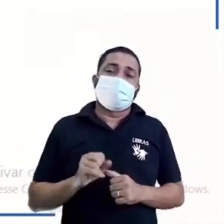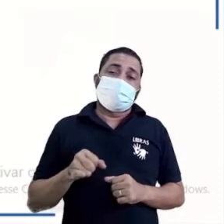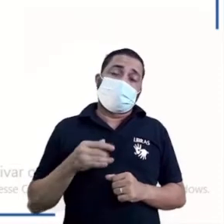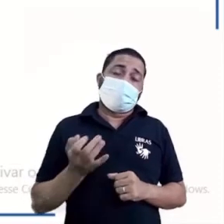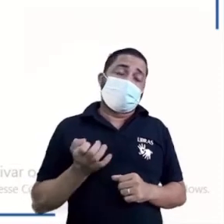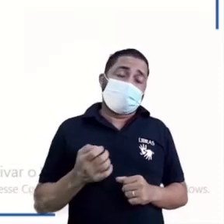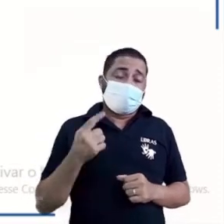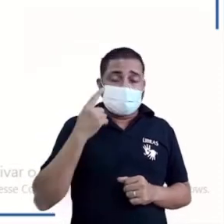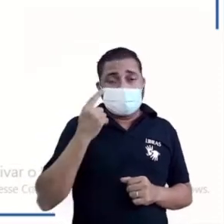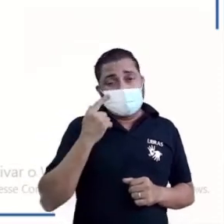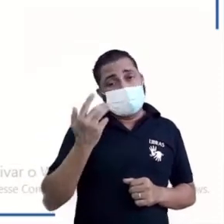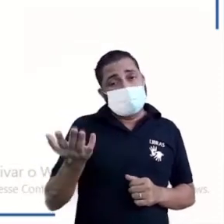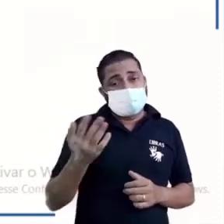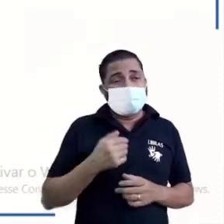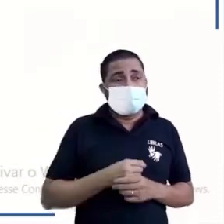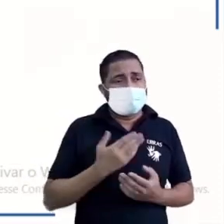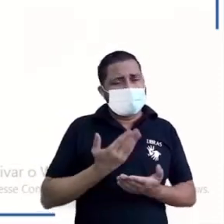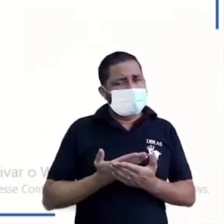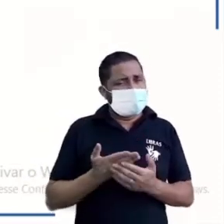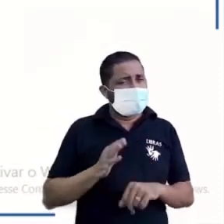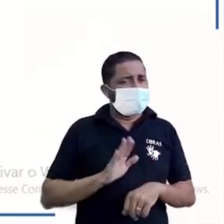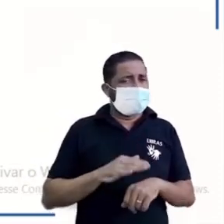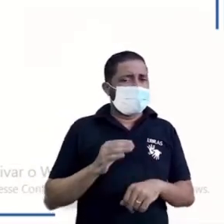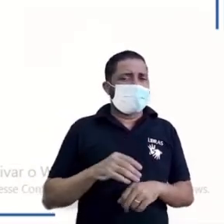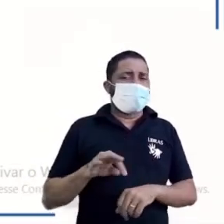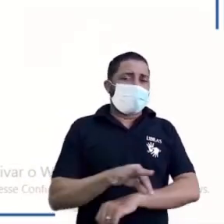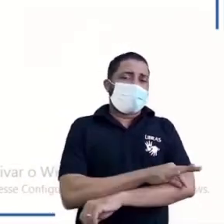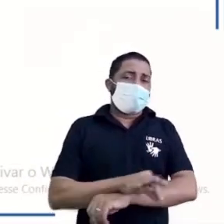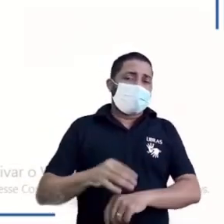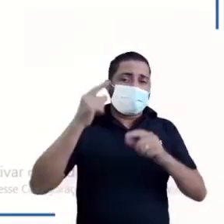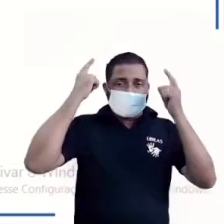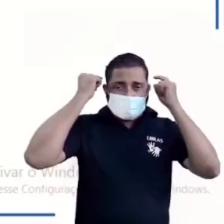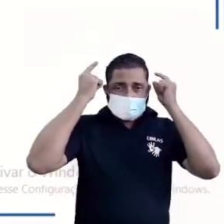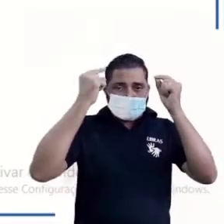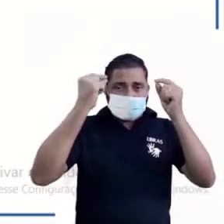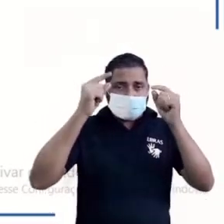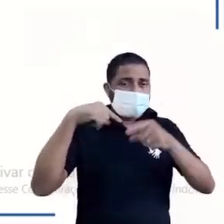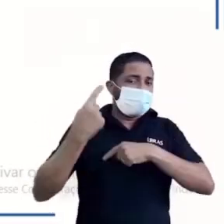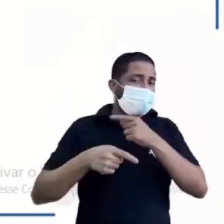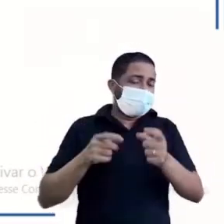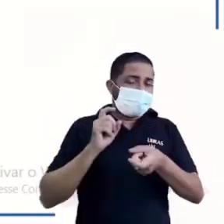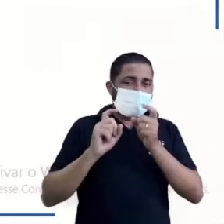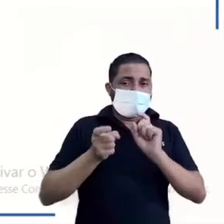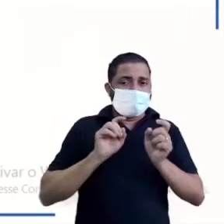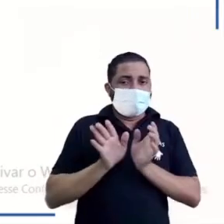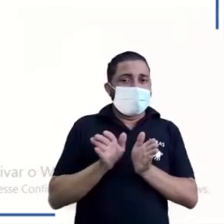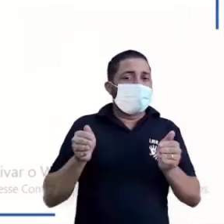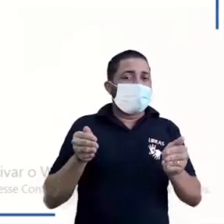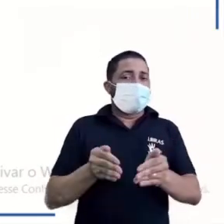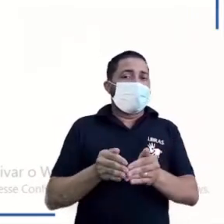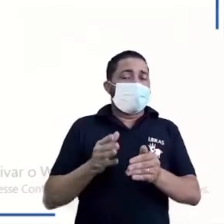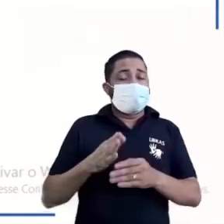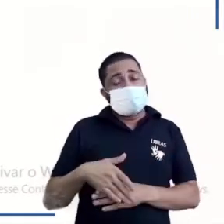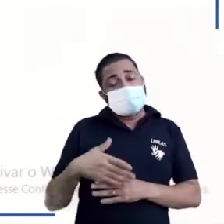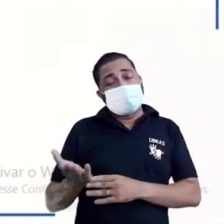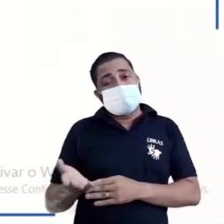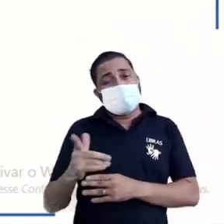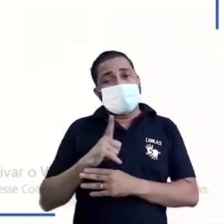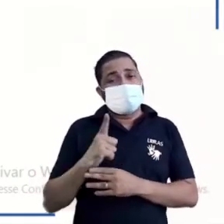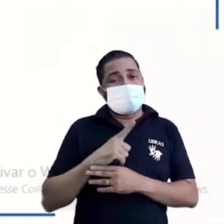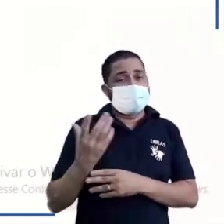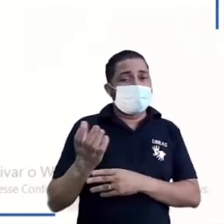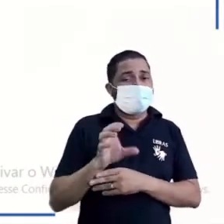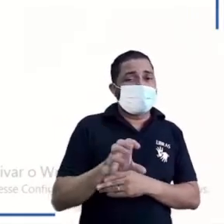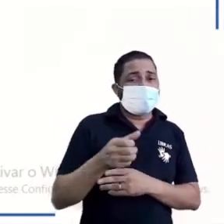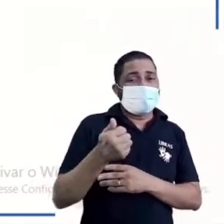quiserem ver algo sobre isso, estudem um pouco sobre a arquitetura grega e depois a gente discute no fórum, tá certo? E do lado a gente tem uma